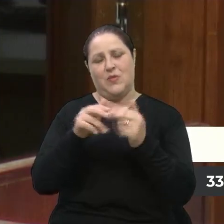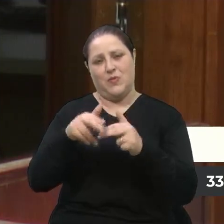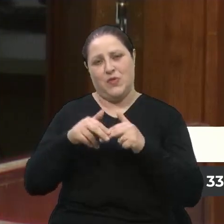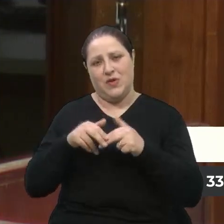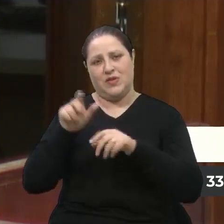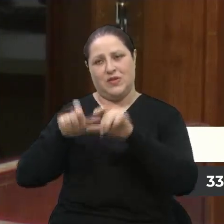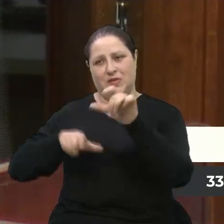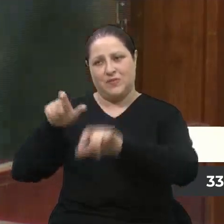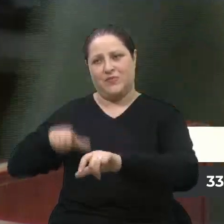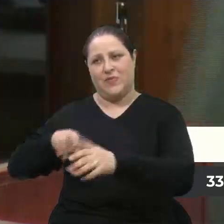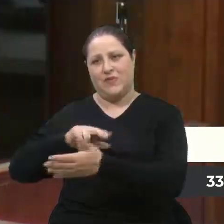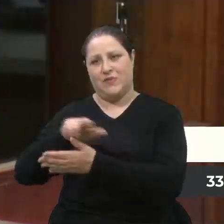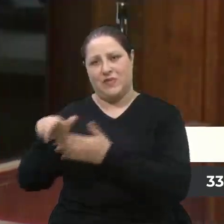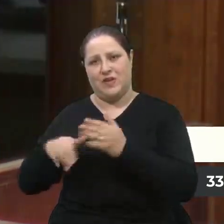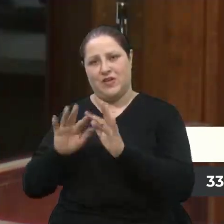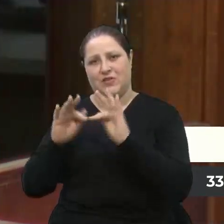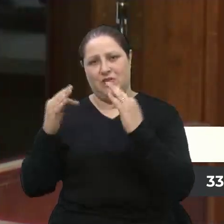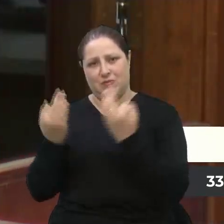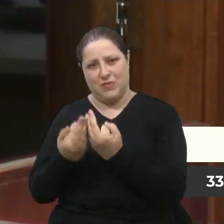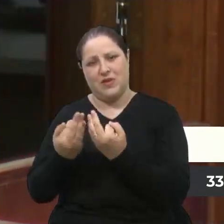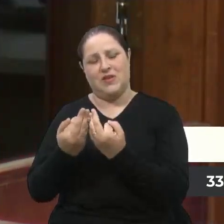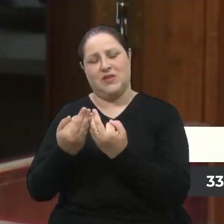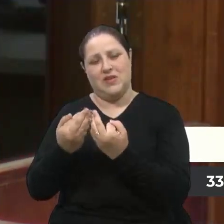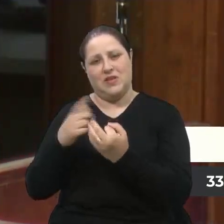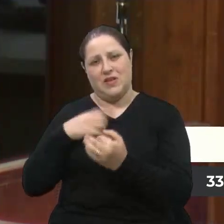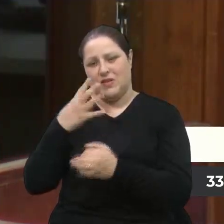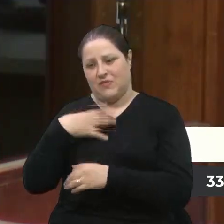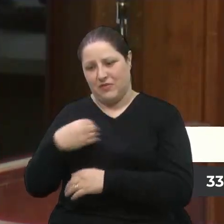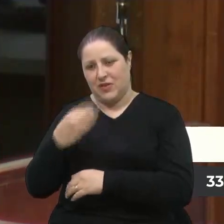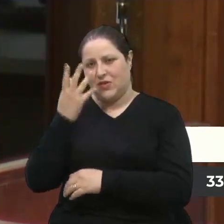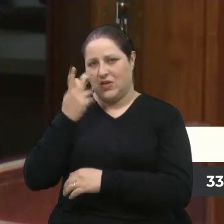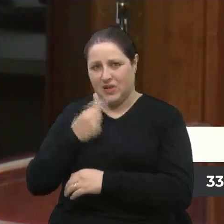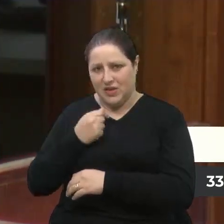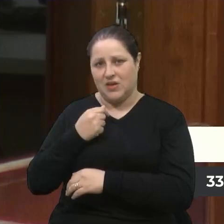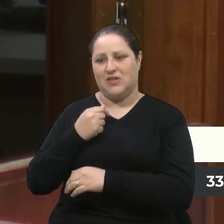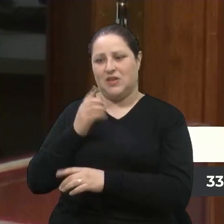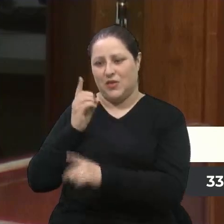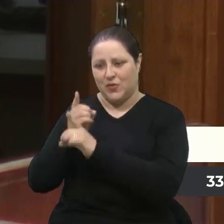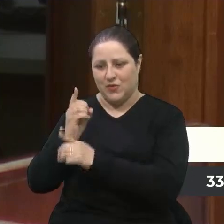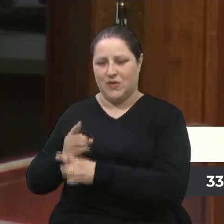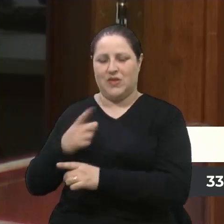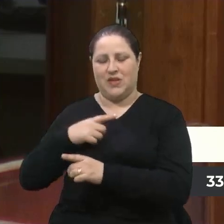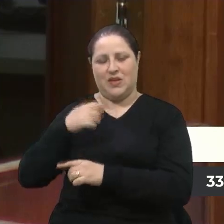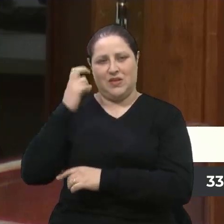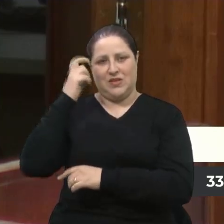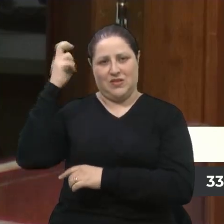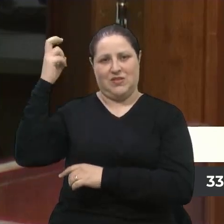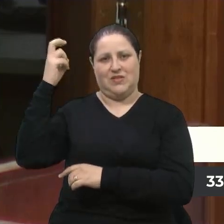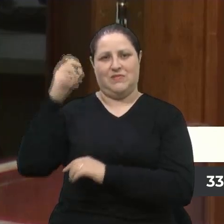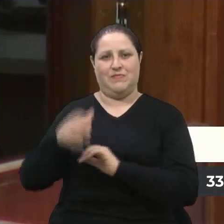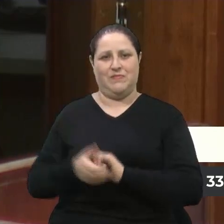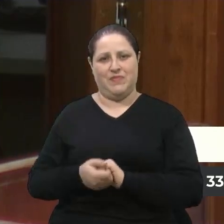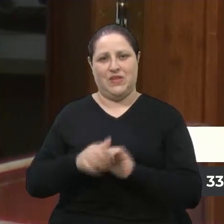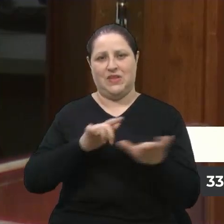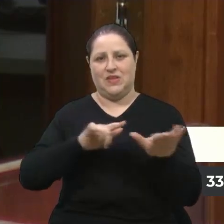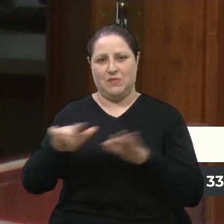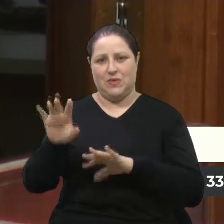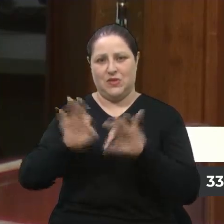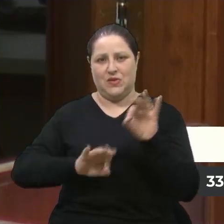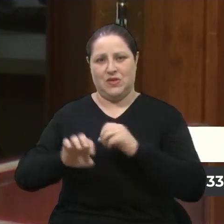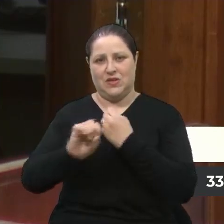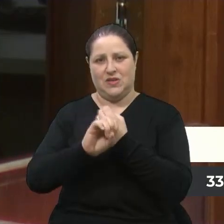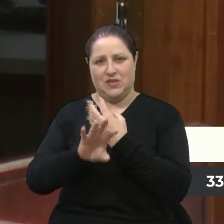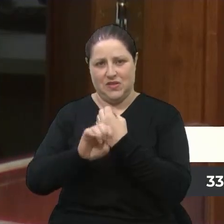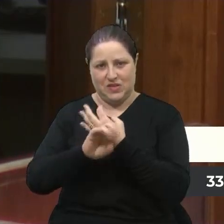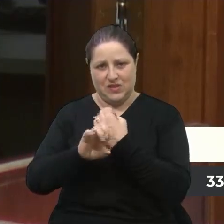crianças identificadas com superdotação. Quero lembrar aqui que essa é uma semana organizada pela SMED, a Secretaria Municipal de